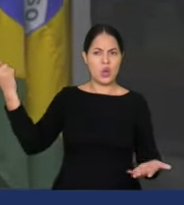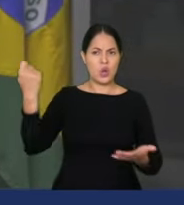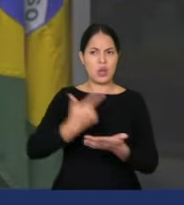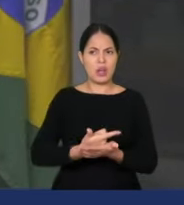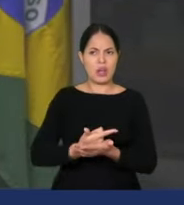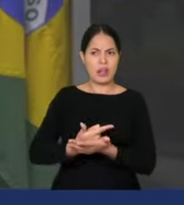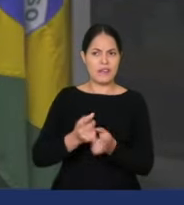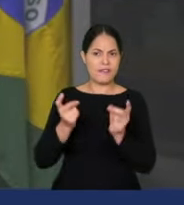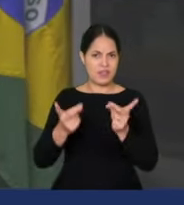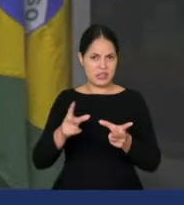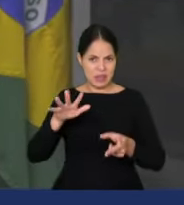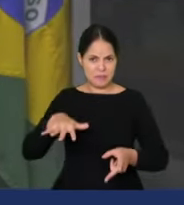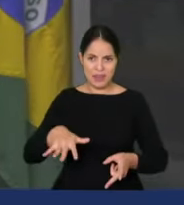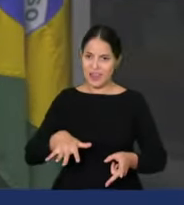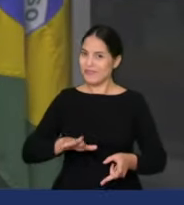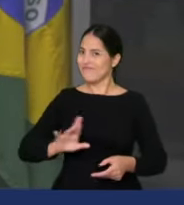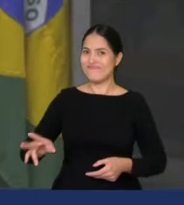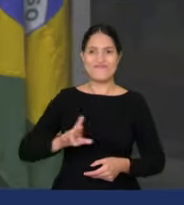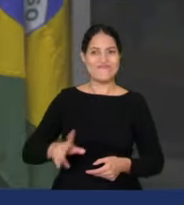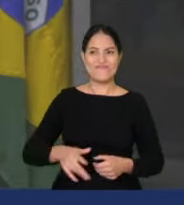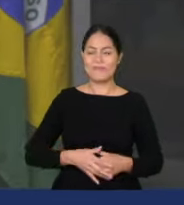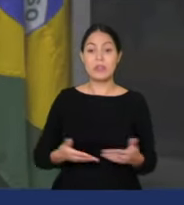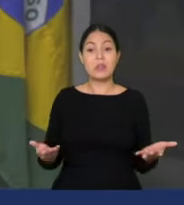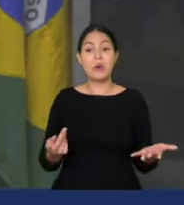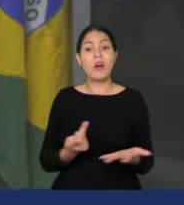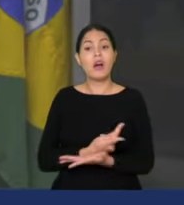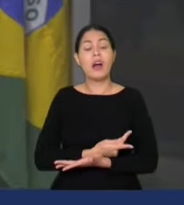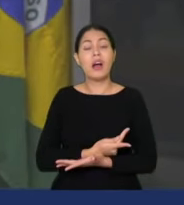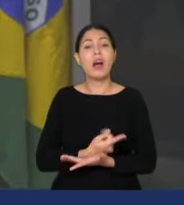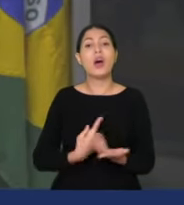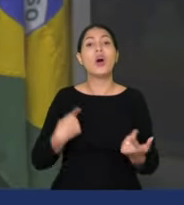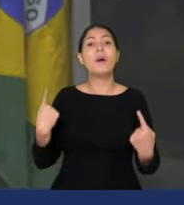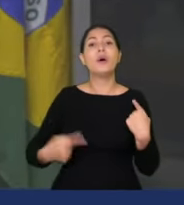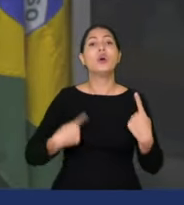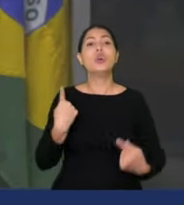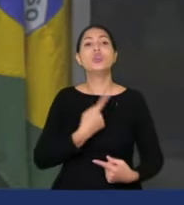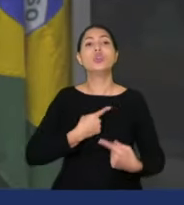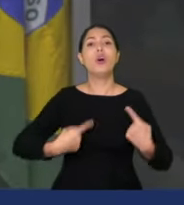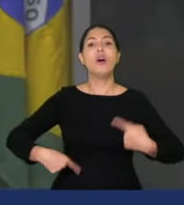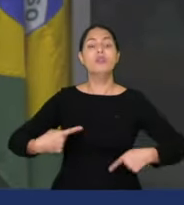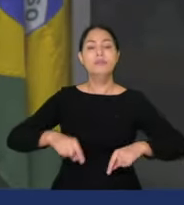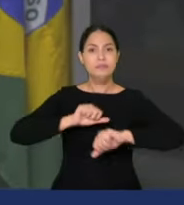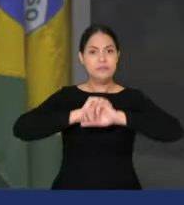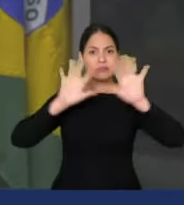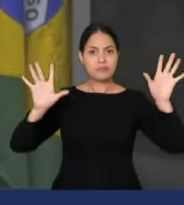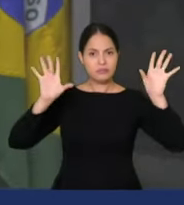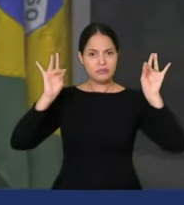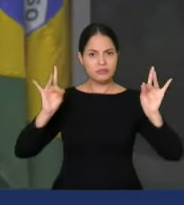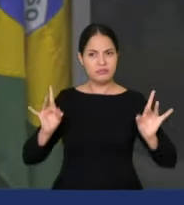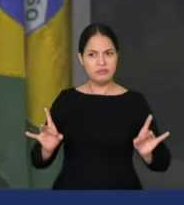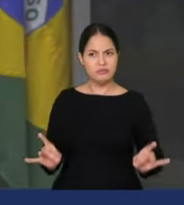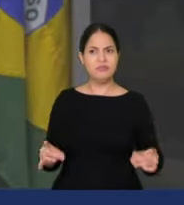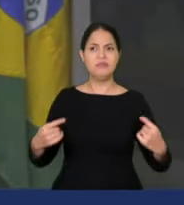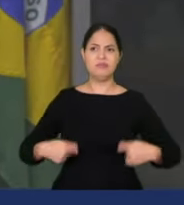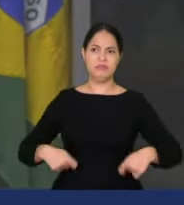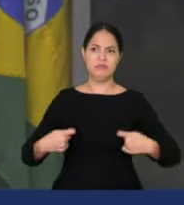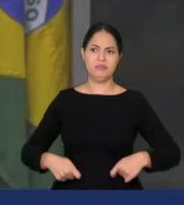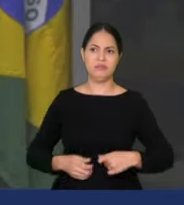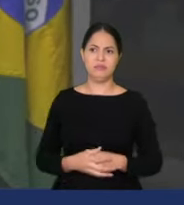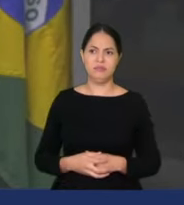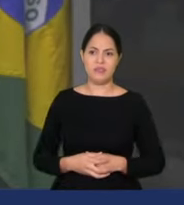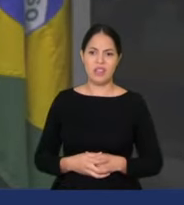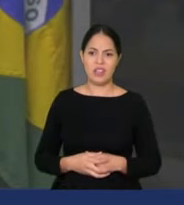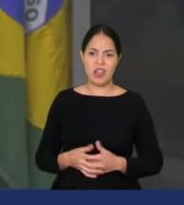Então essa grande discussão tem que ser feita às claras. Não é possível que se fique enganando